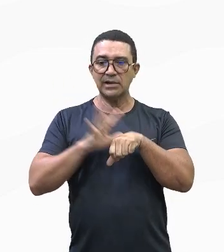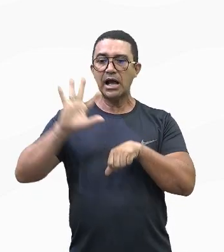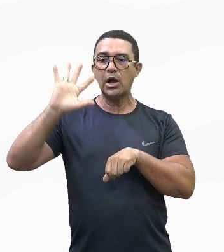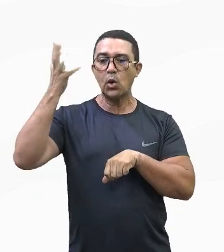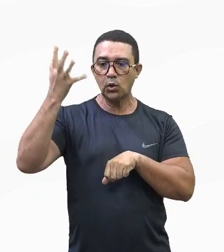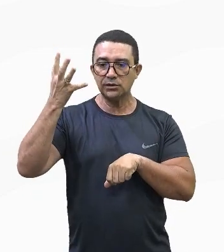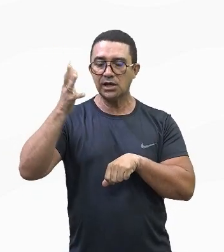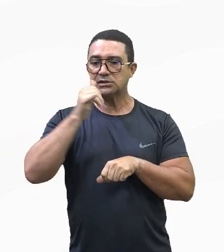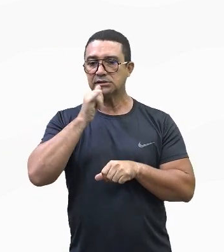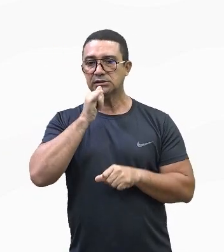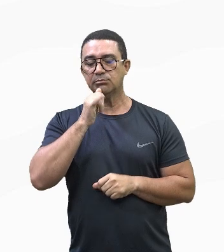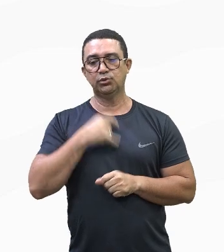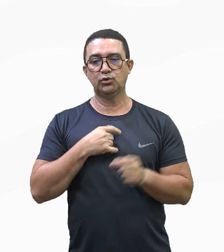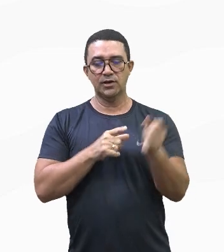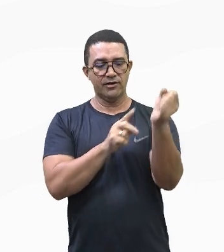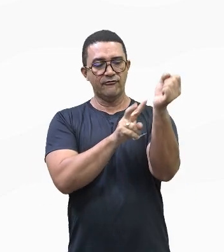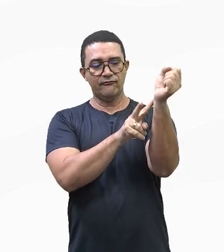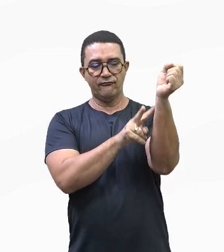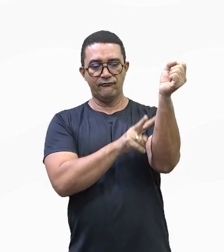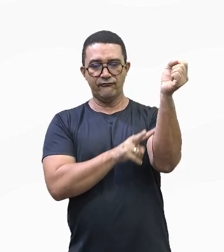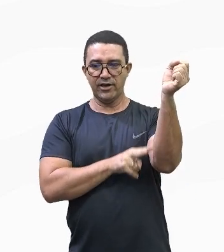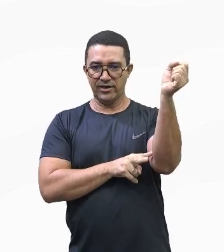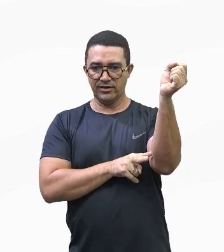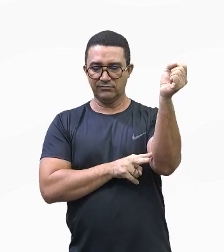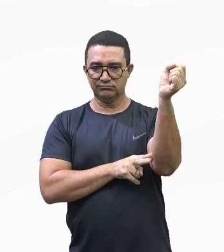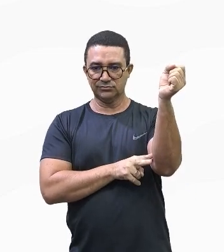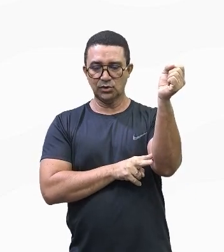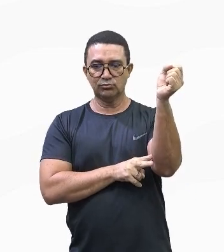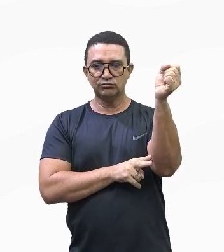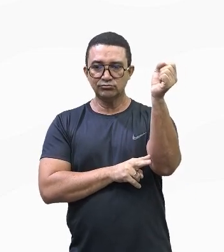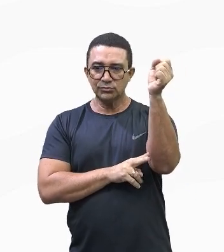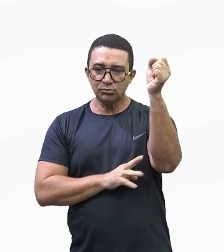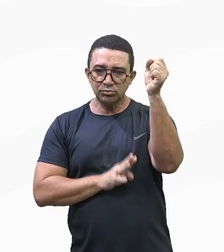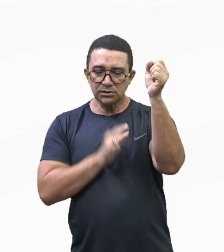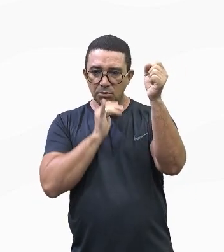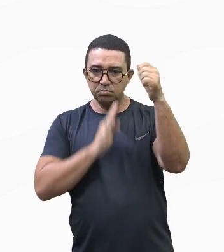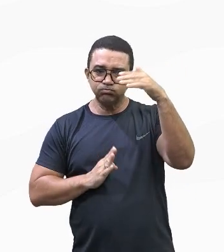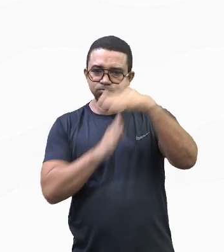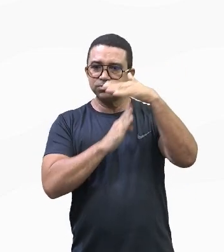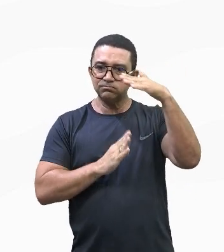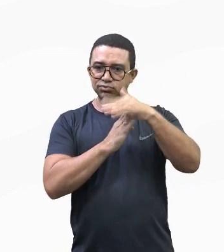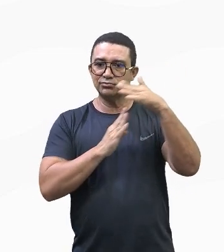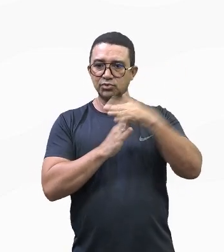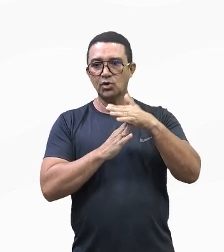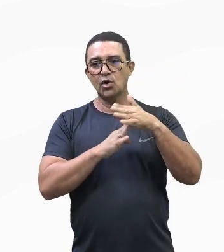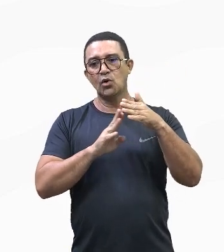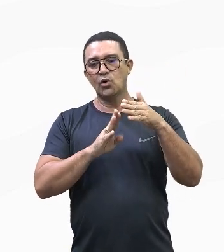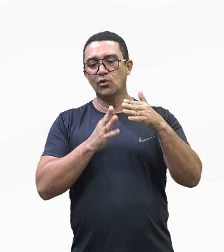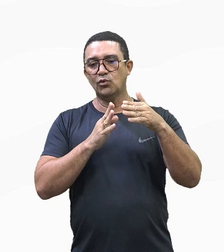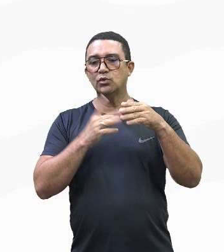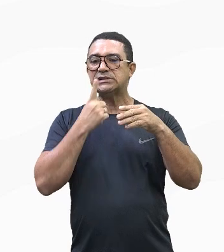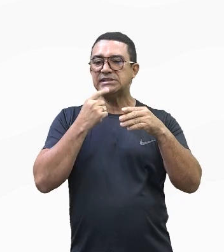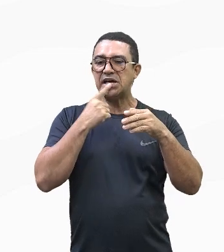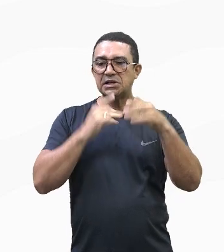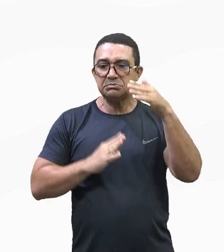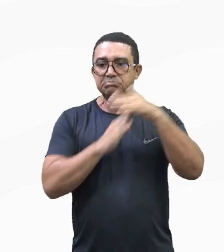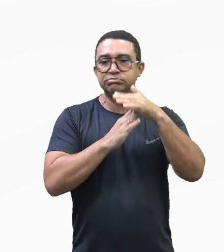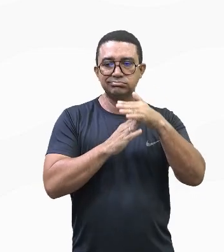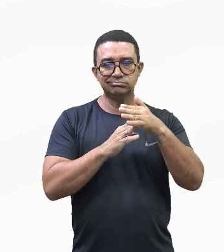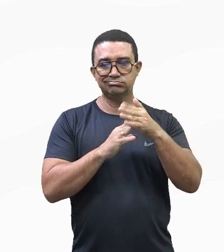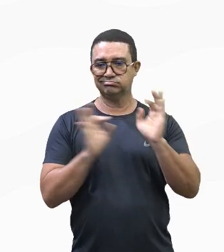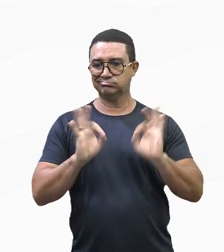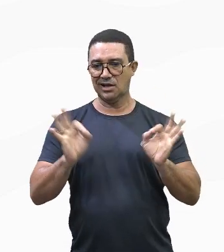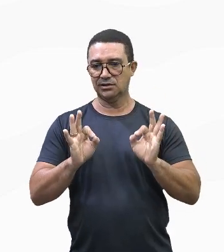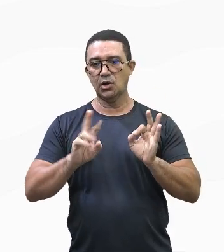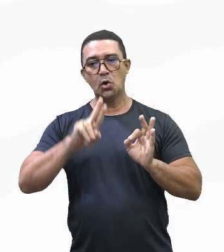quando vasos que levam sangue ao cérebro entopem ou se rompem, provocando também uma paralisia da área cerebral que ficou